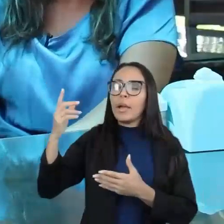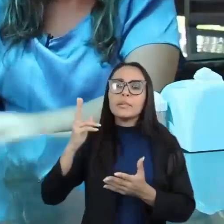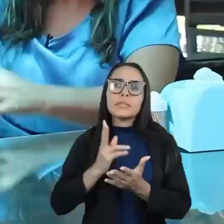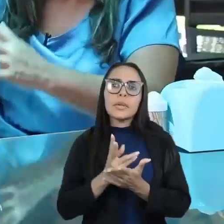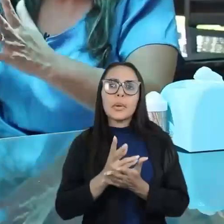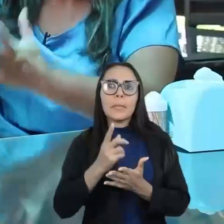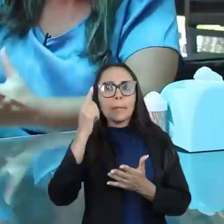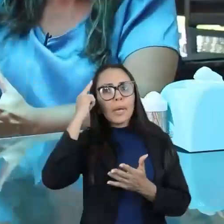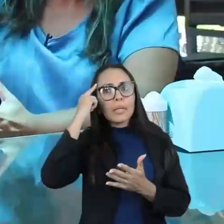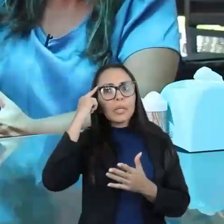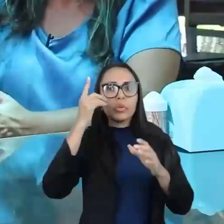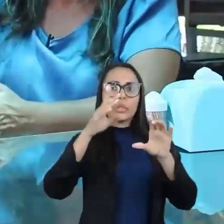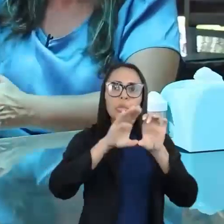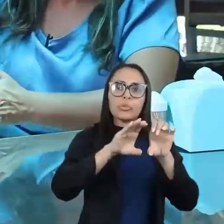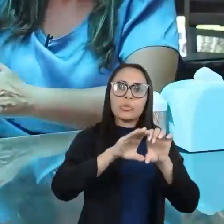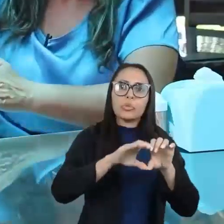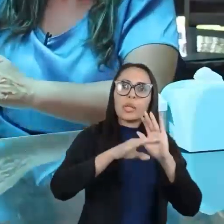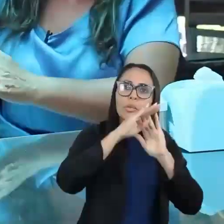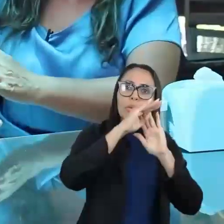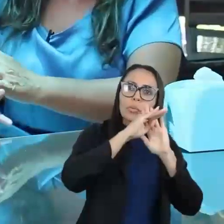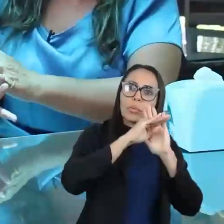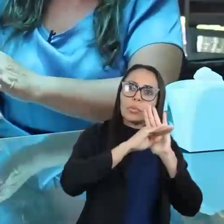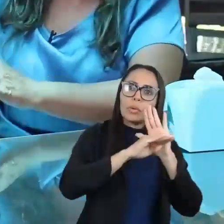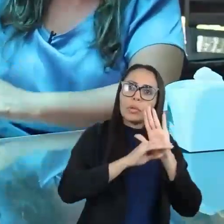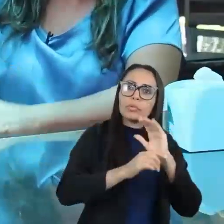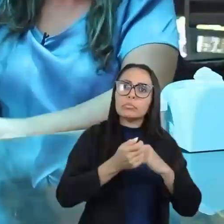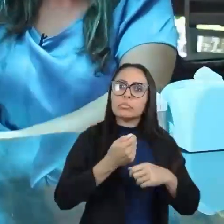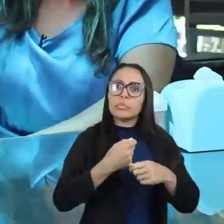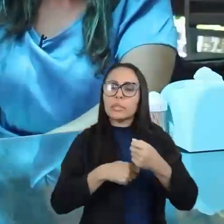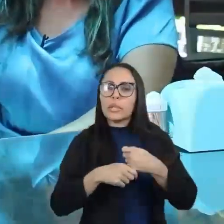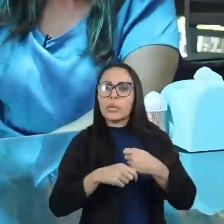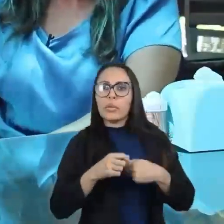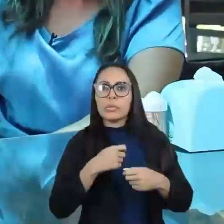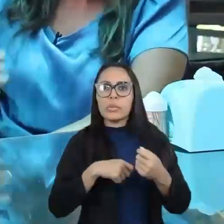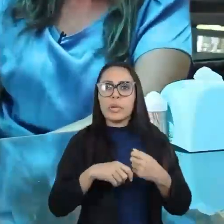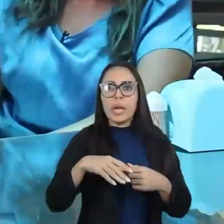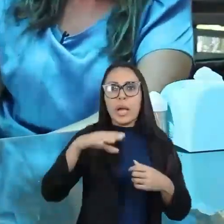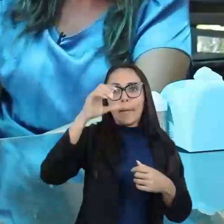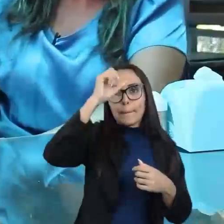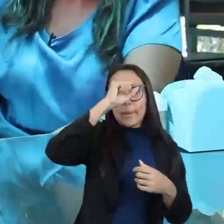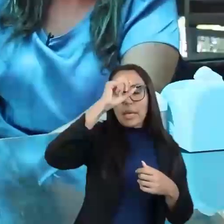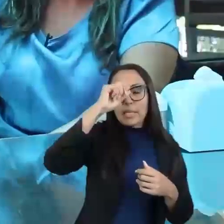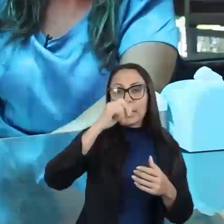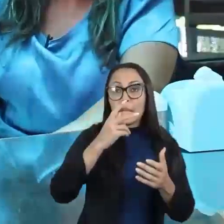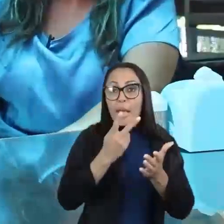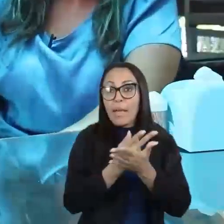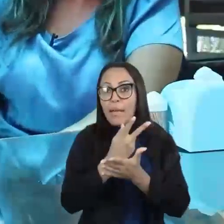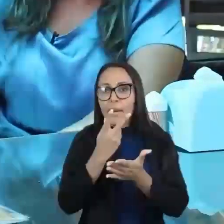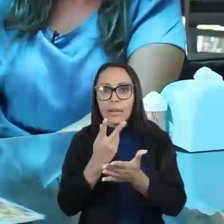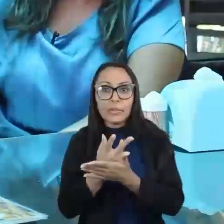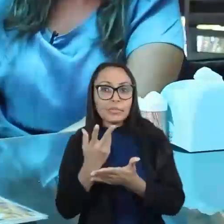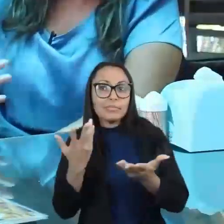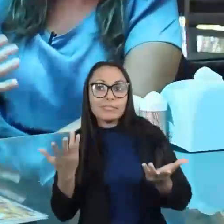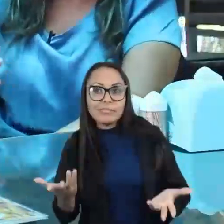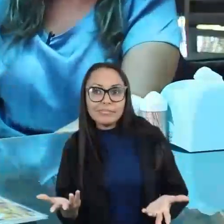pensando na estruturação do plano de negócio, né, Tiago? Que aprendam com os nossos erros, né? Assim, com quem empreende, de começar